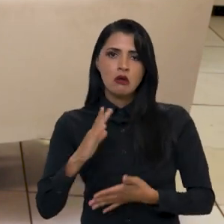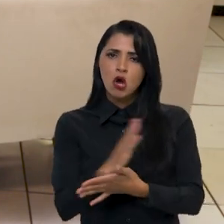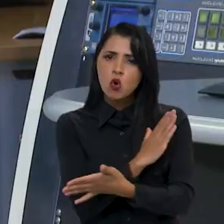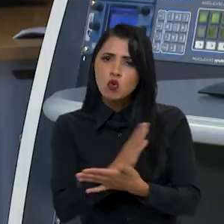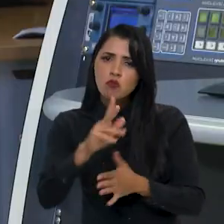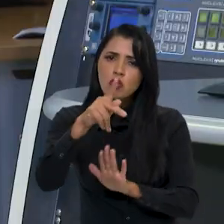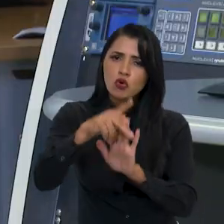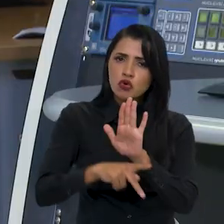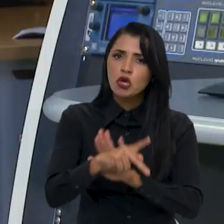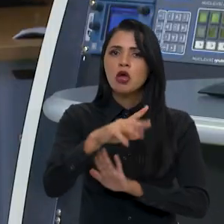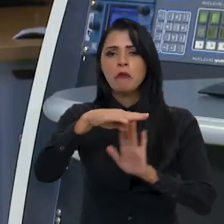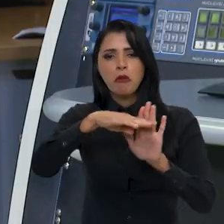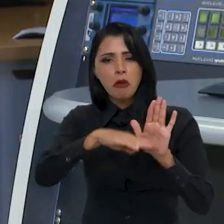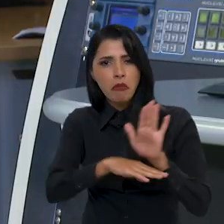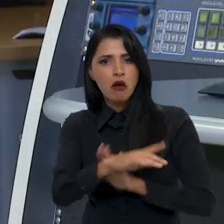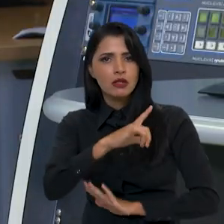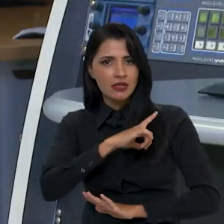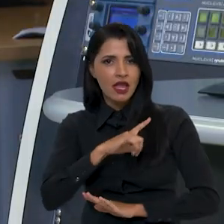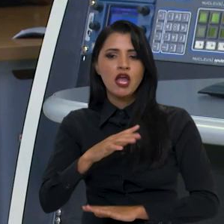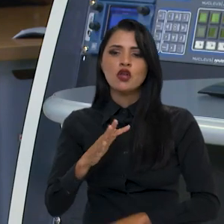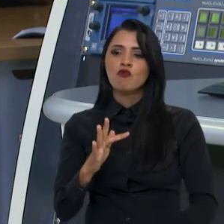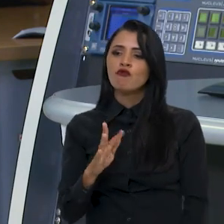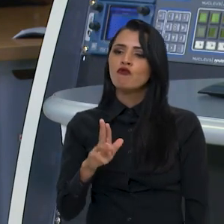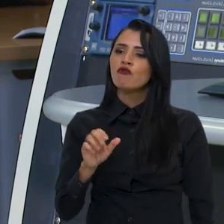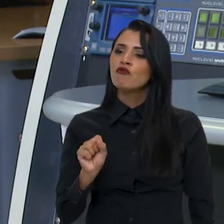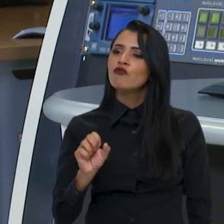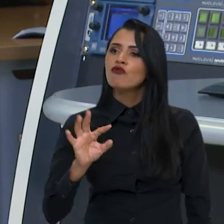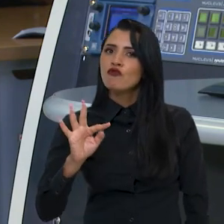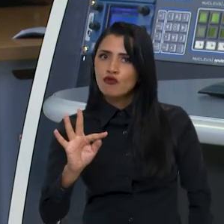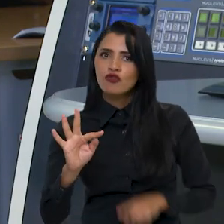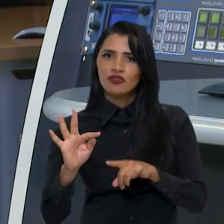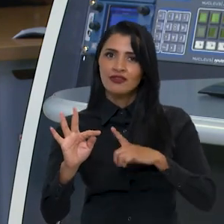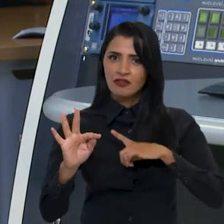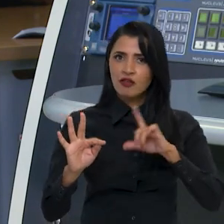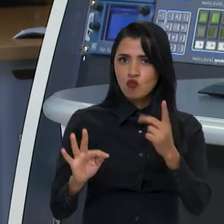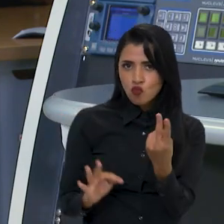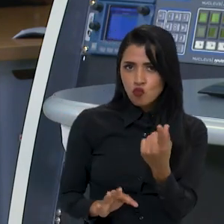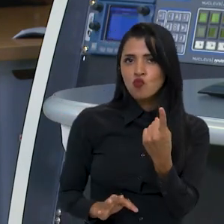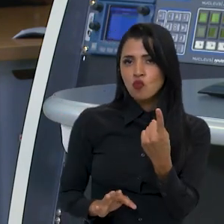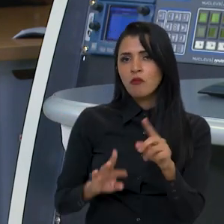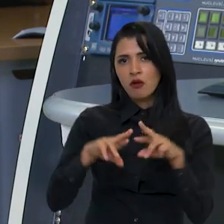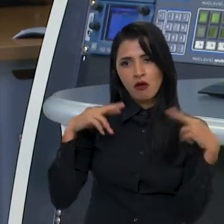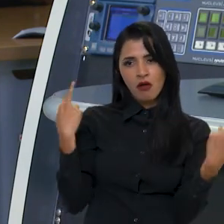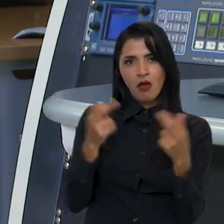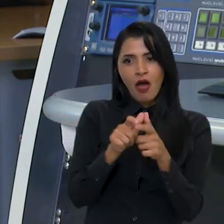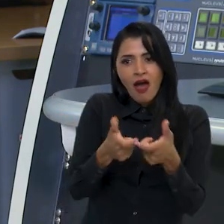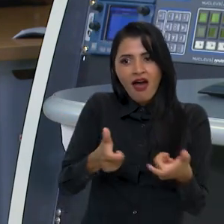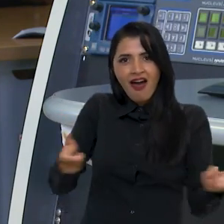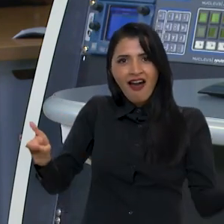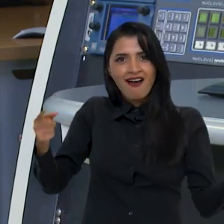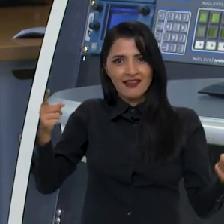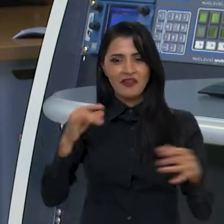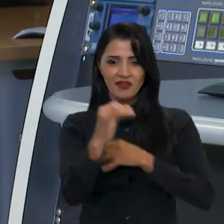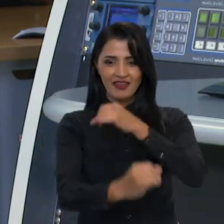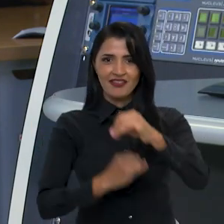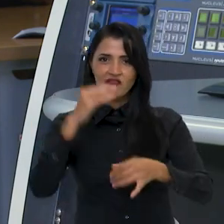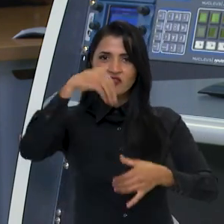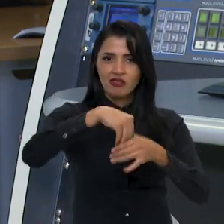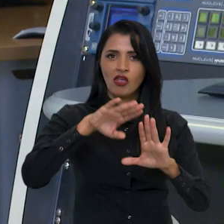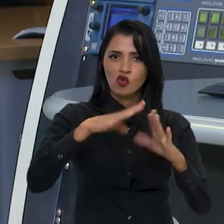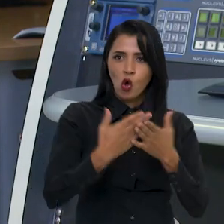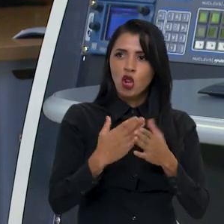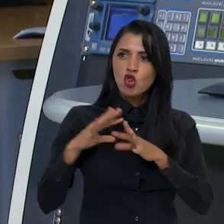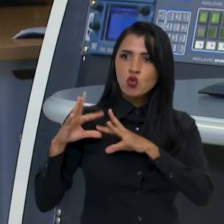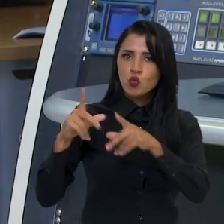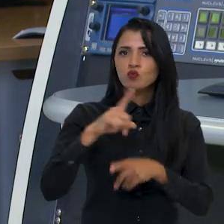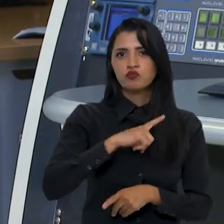tem alguns projetos e programas no FUST. Hoje já tem um para universalizar a conectividade nas escolas,